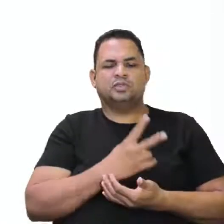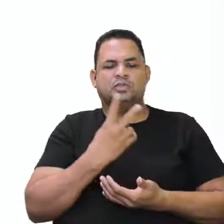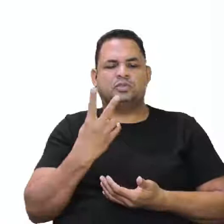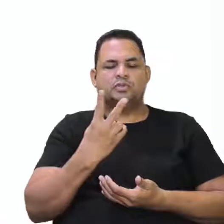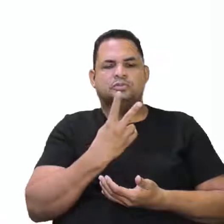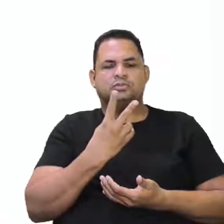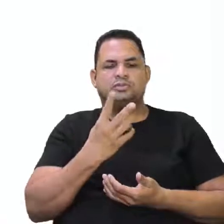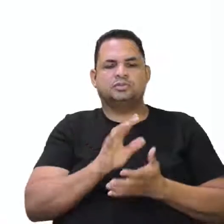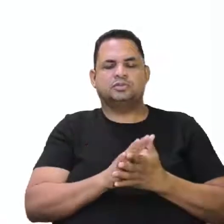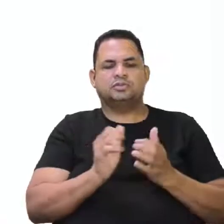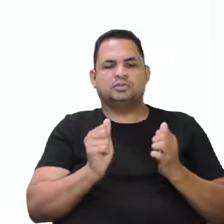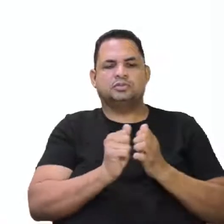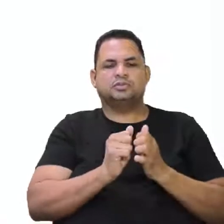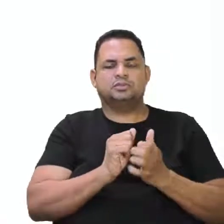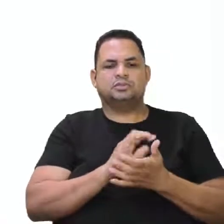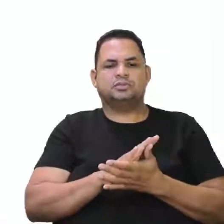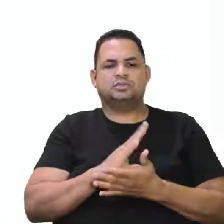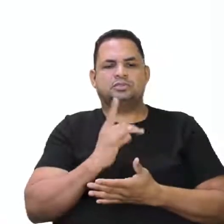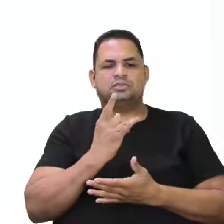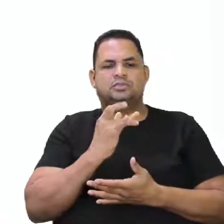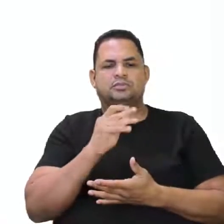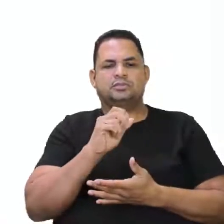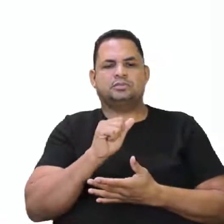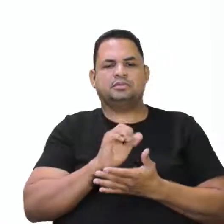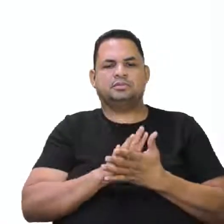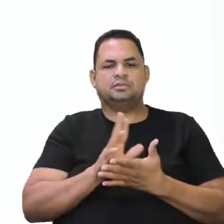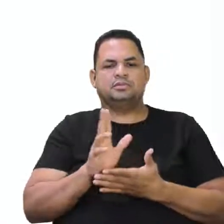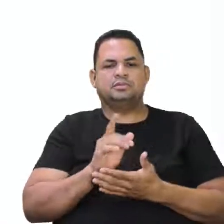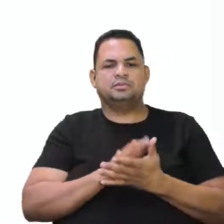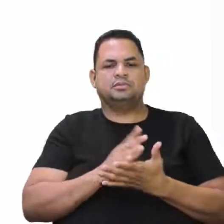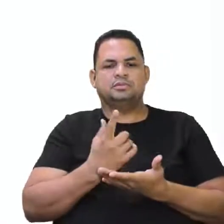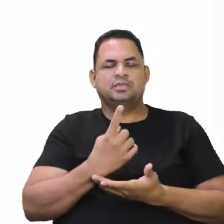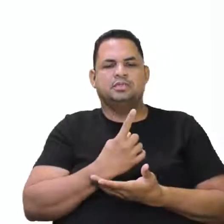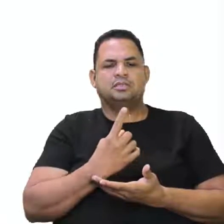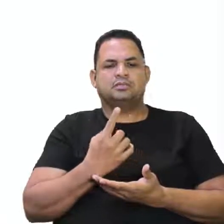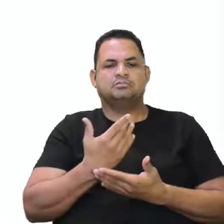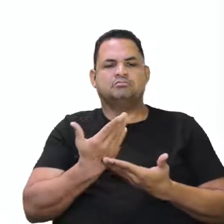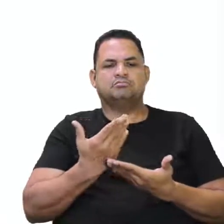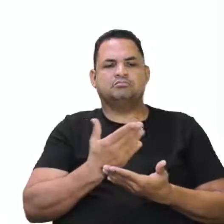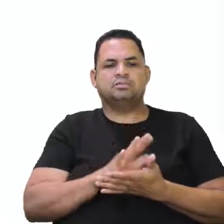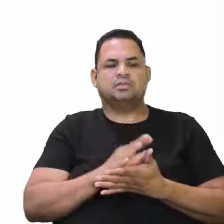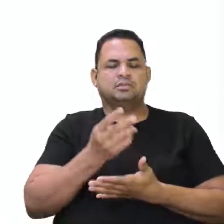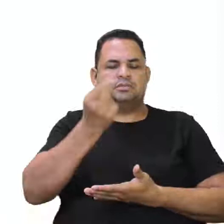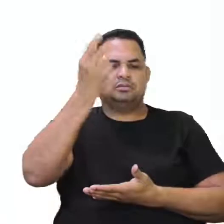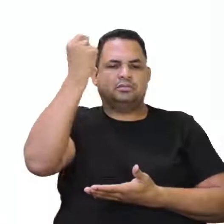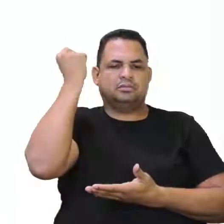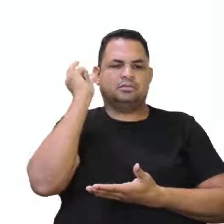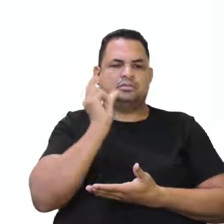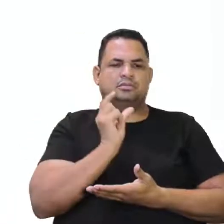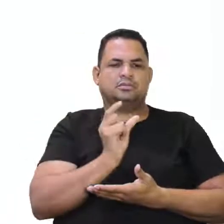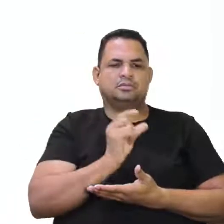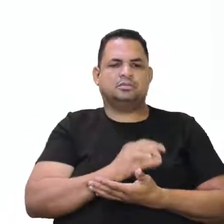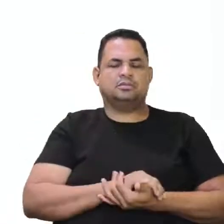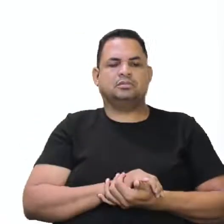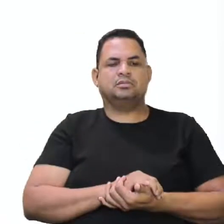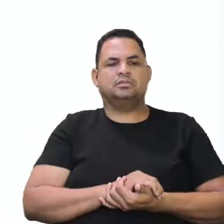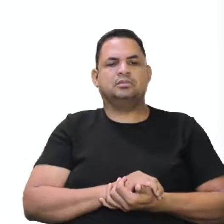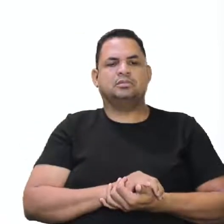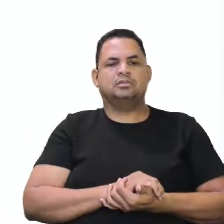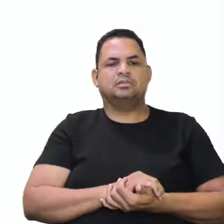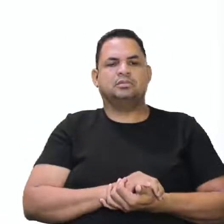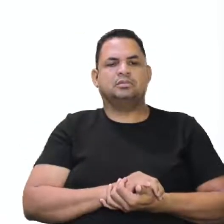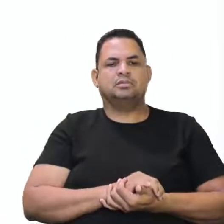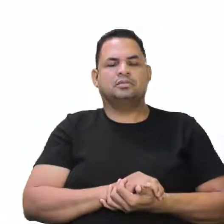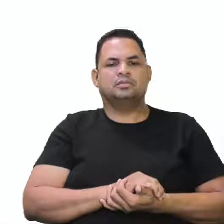pessoas juntas, você shippa elas duas. Você não dá mais uma de Cupido. Já é antigo essa expressão. Então, Cupid is the